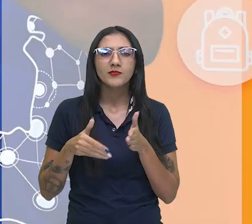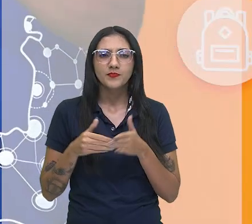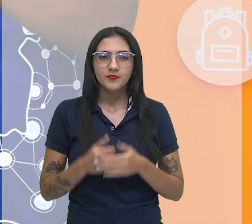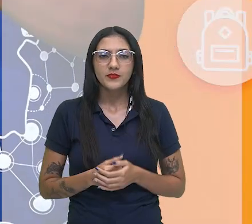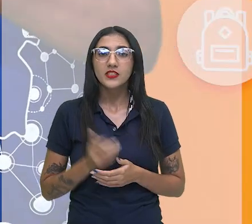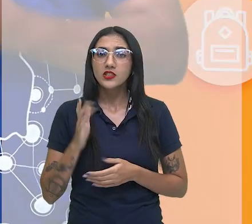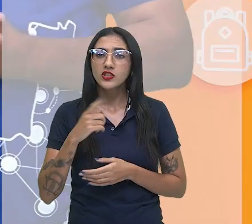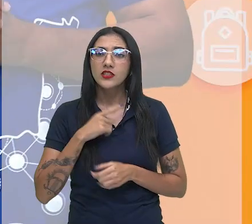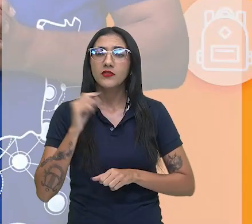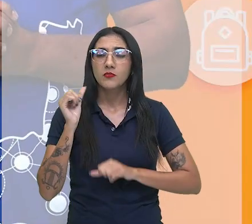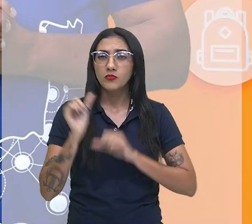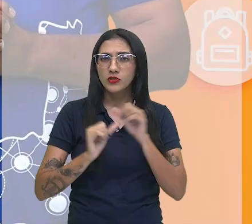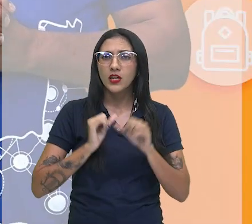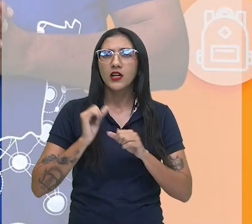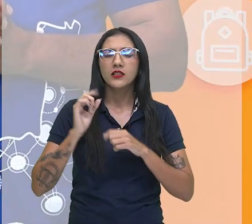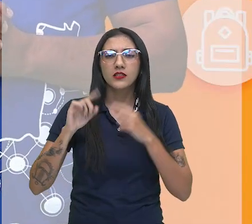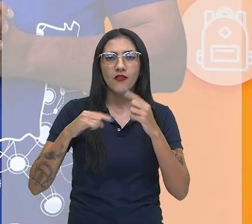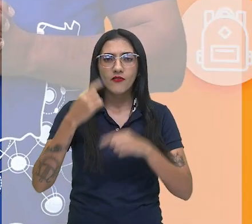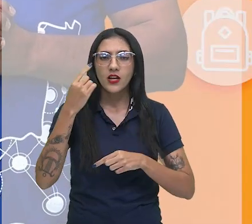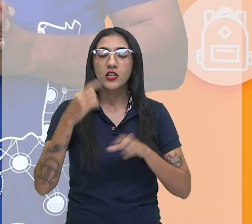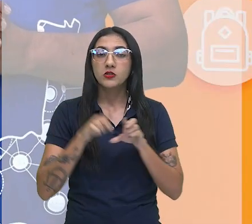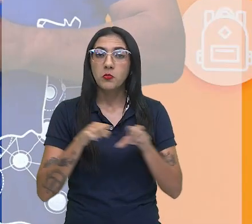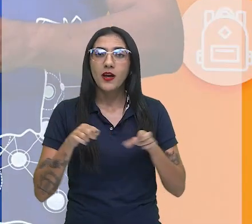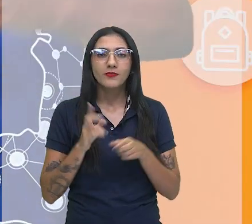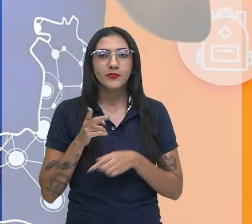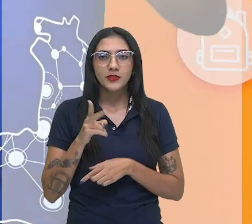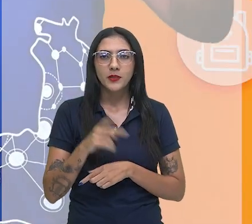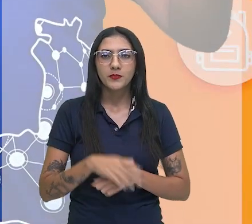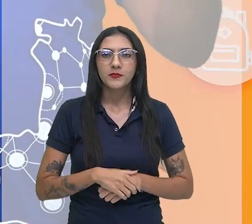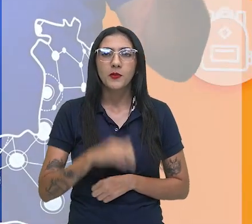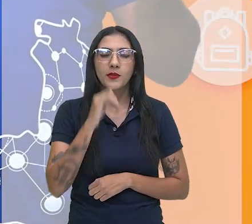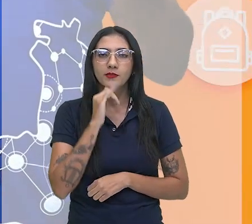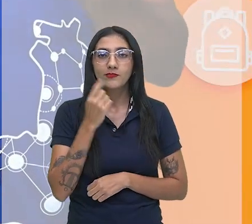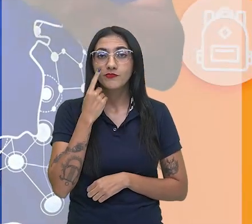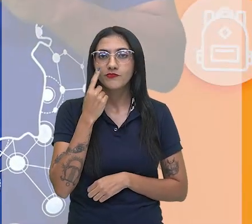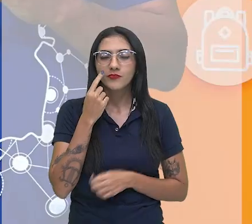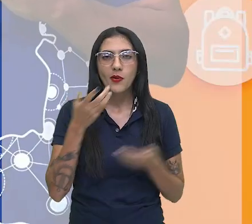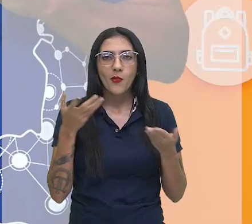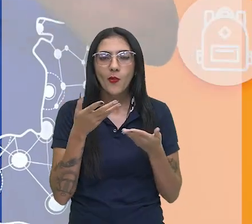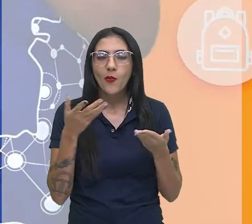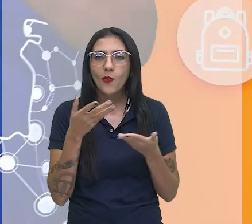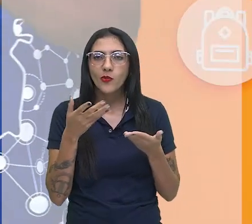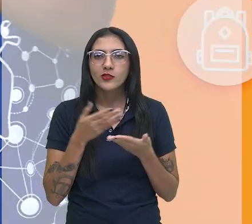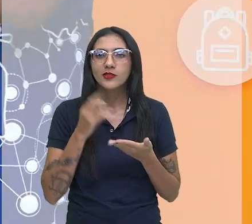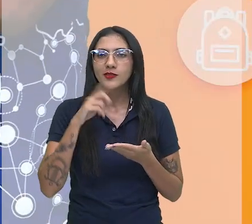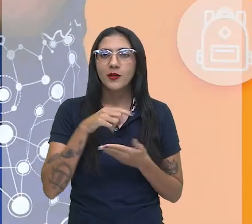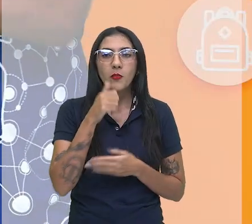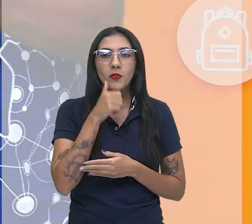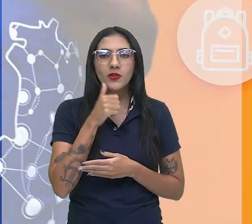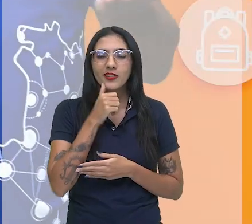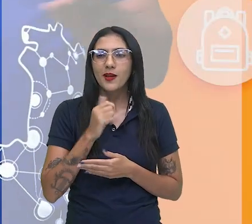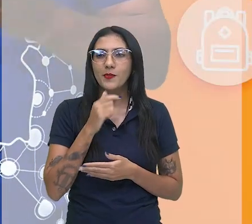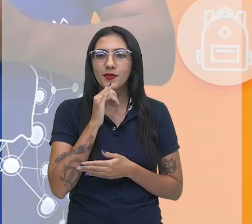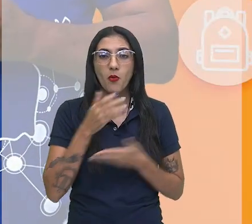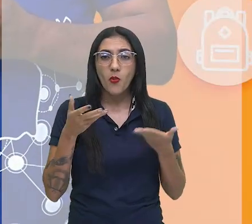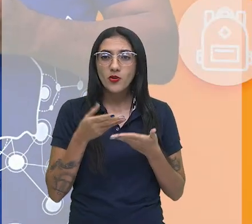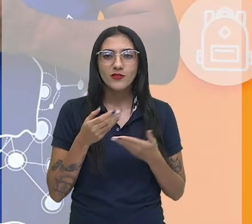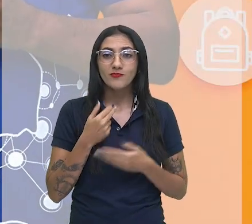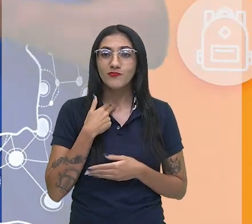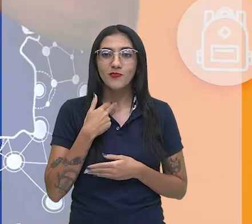apesar de alguns avanços, né, continua ainda. Você vê hoje os casos de feminicídio aí, a mulher não pode mais separar do